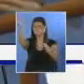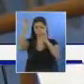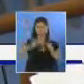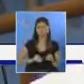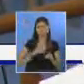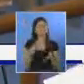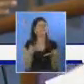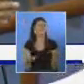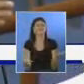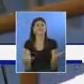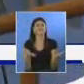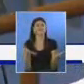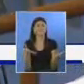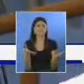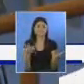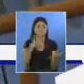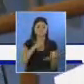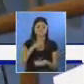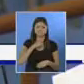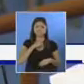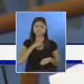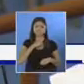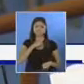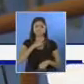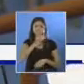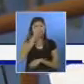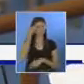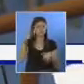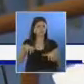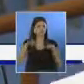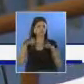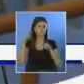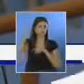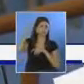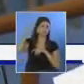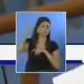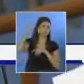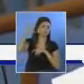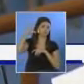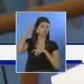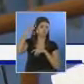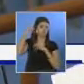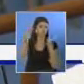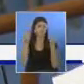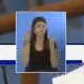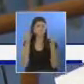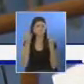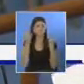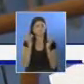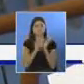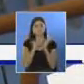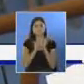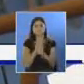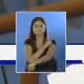Só que esse discurso do politizador, aí foi inspirado por alguém do plenário que começou fora forasteiro. Eu não sei de onde tirou isso.